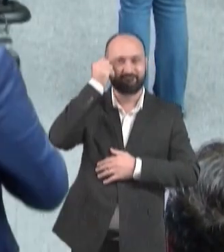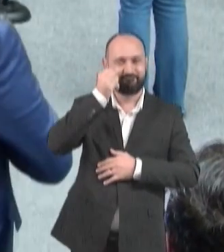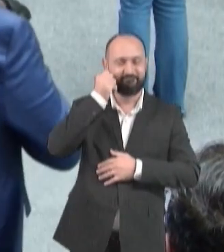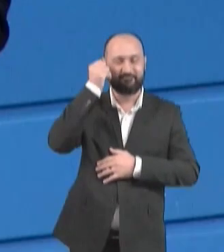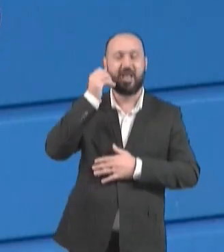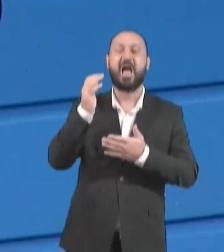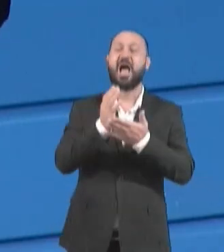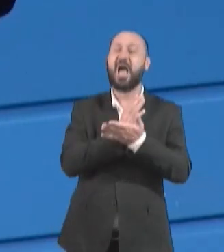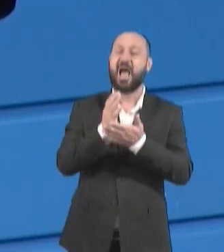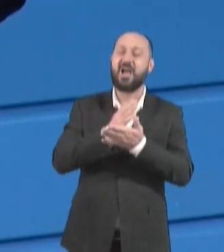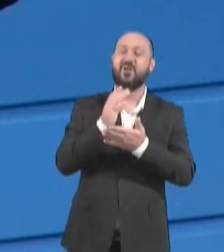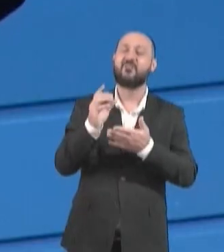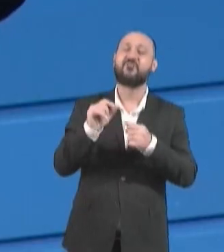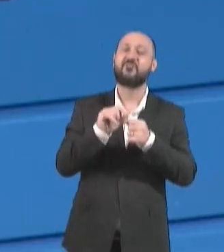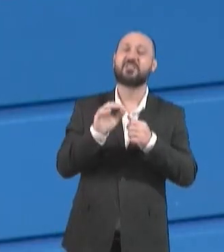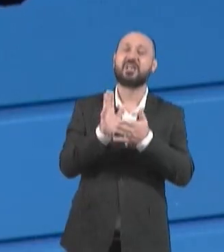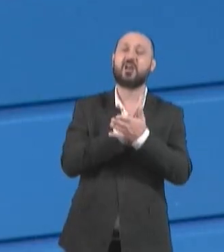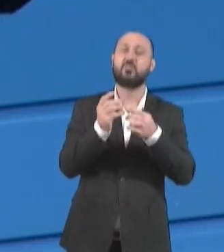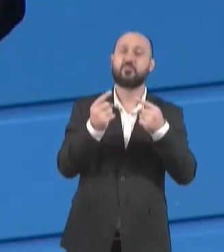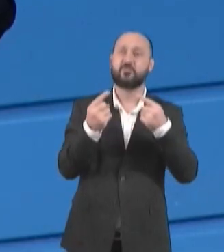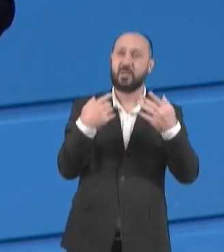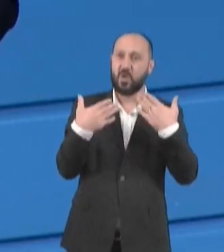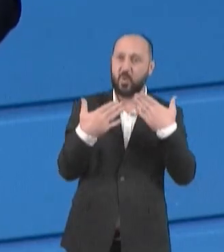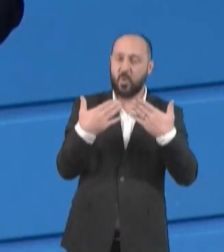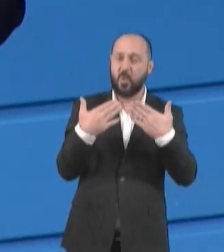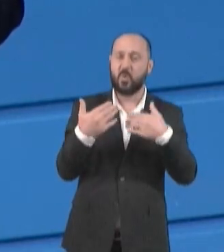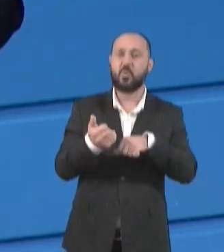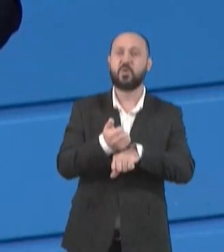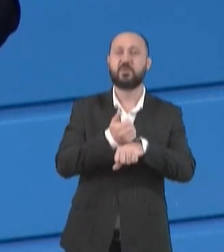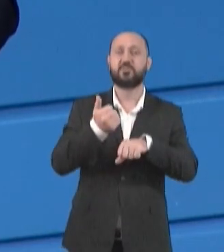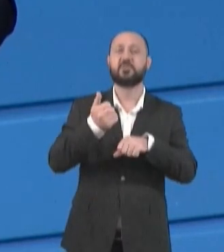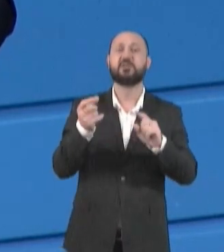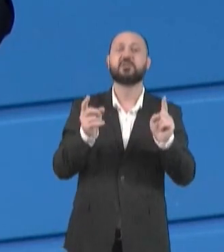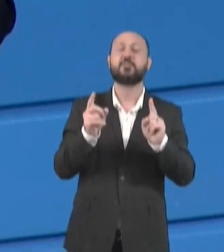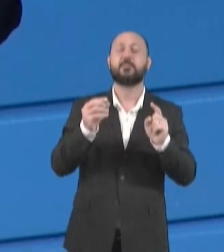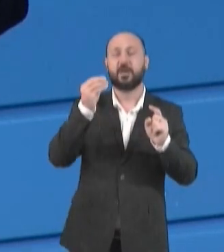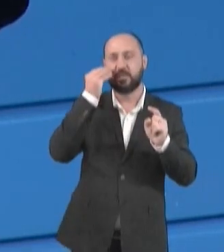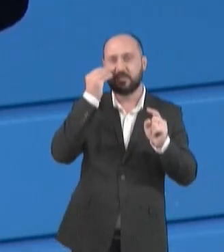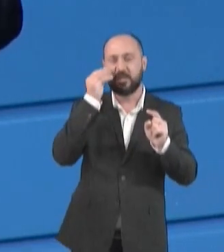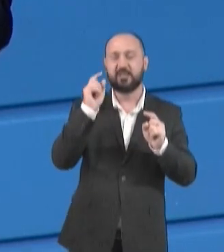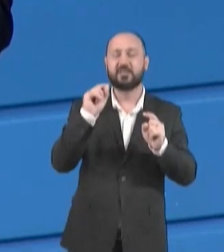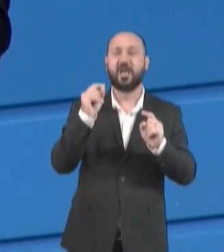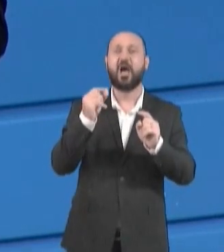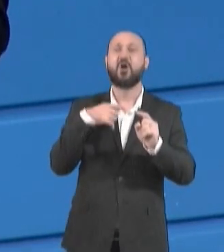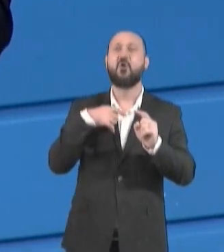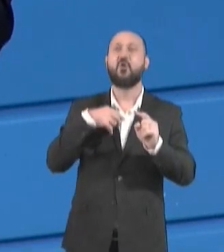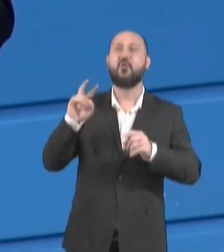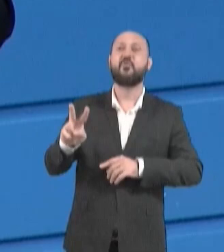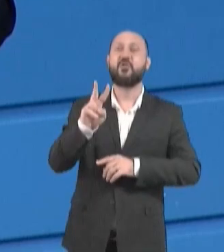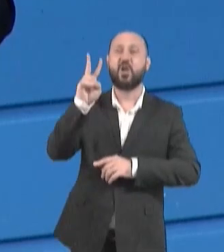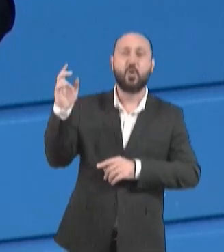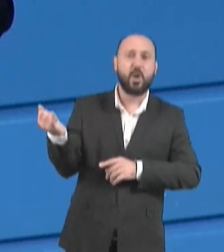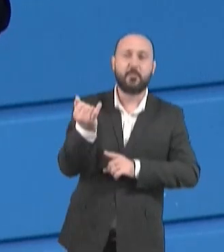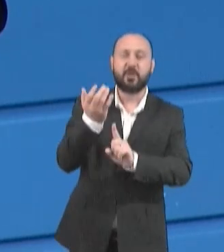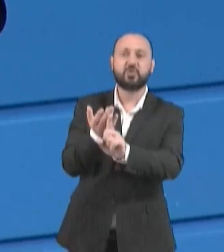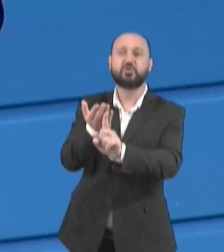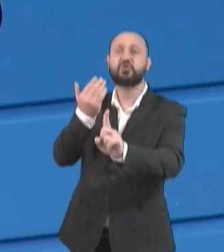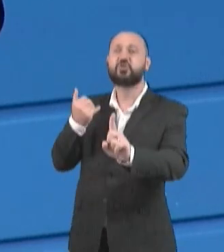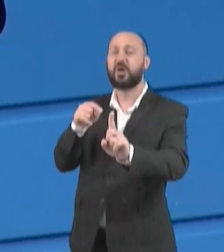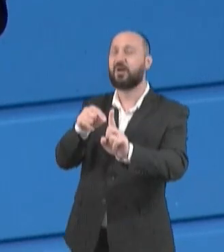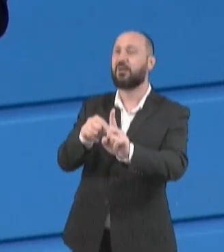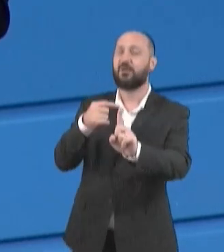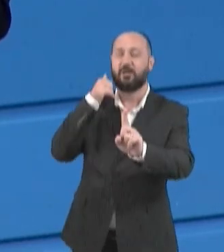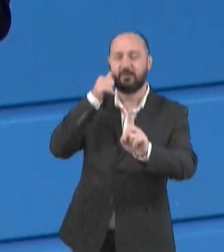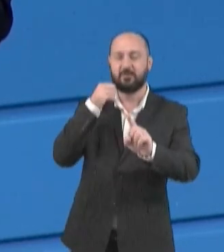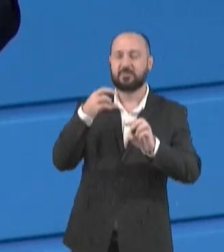Senado Federal pessoas que fazem um debate qualificado e não para tentar desmerecer a importância